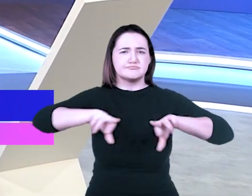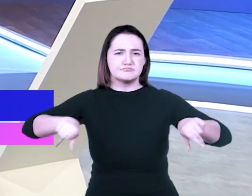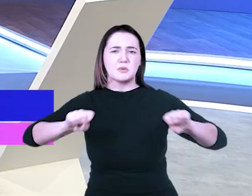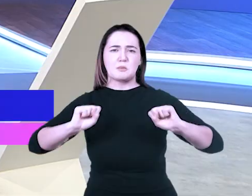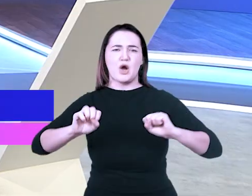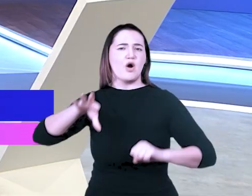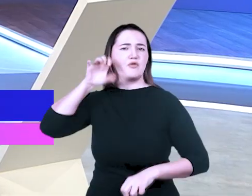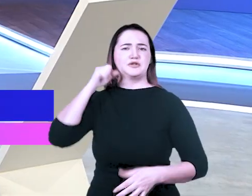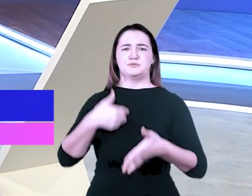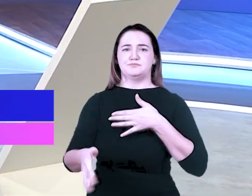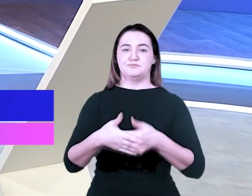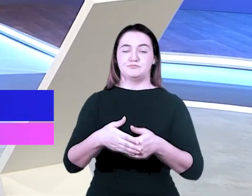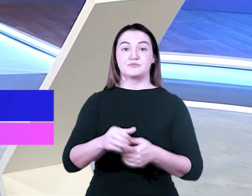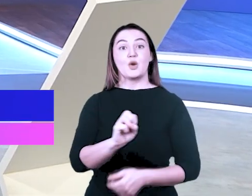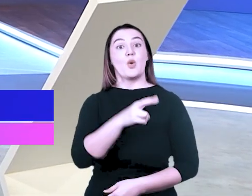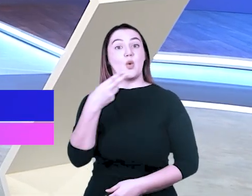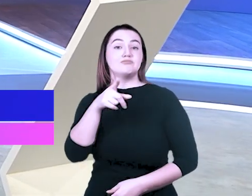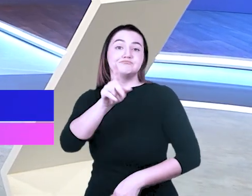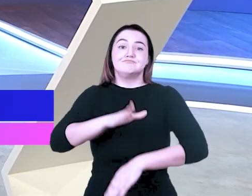nosso site, que é